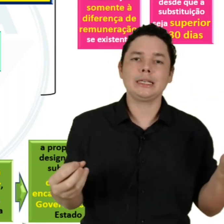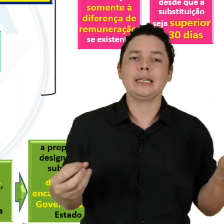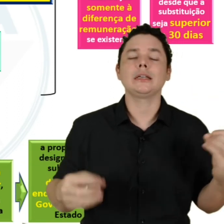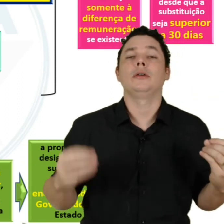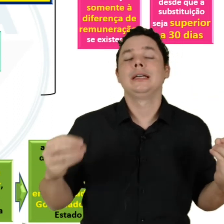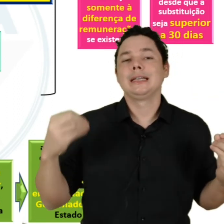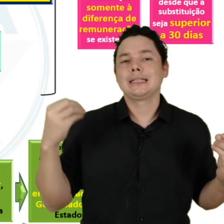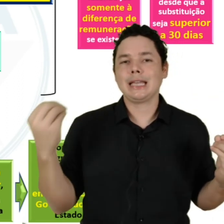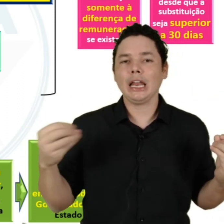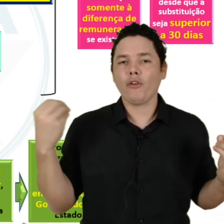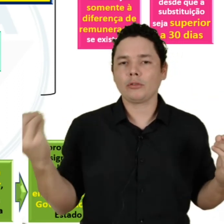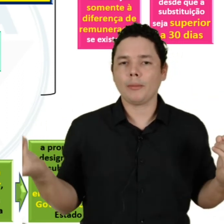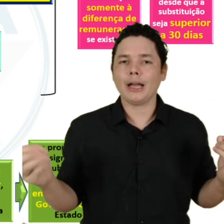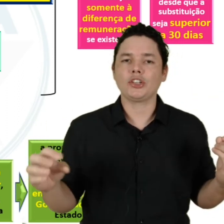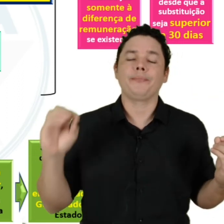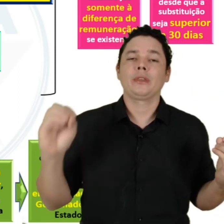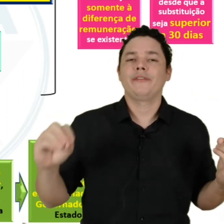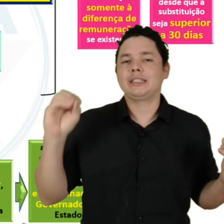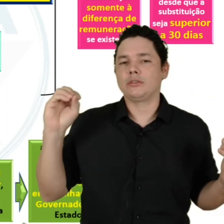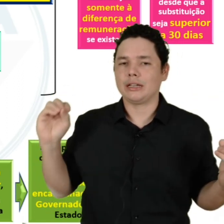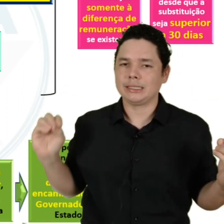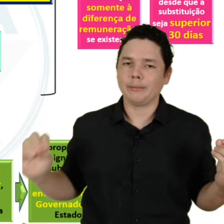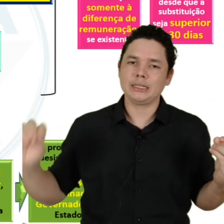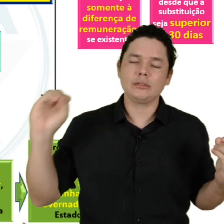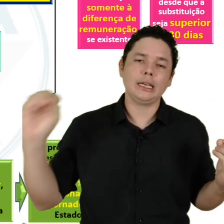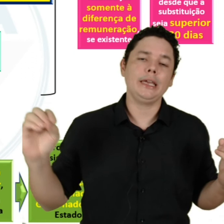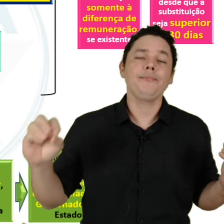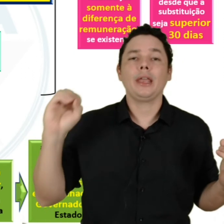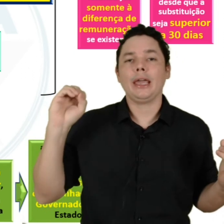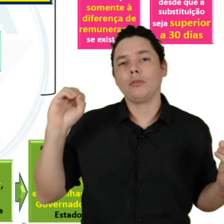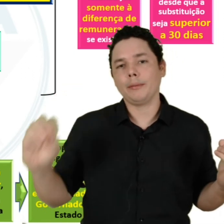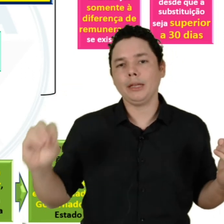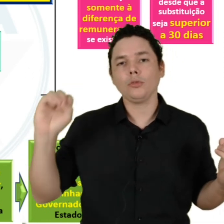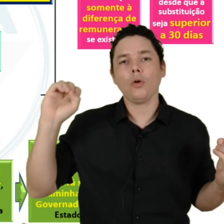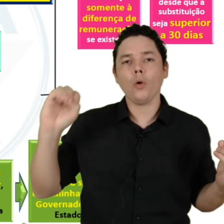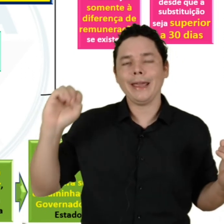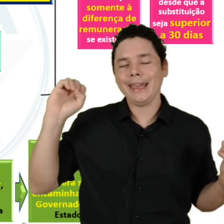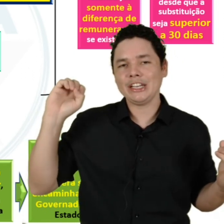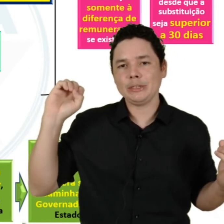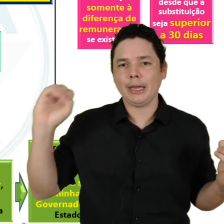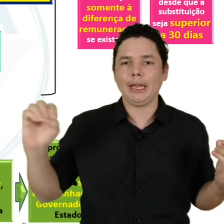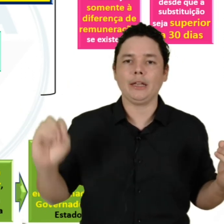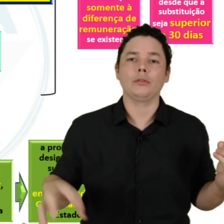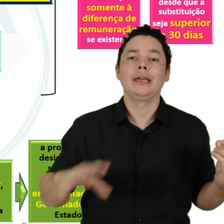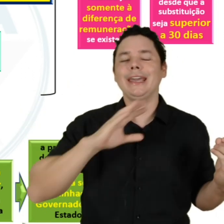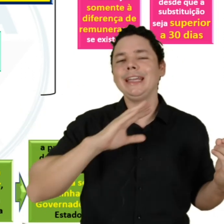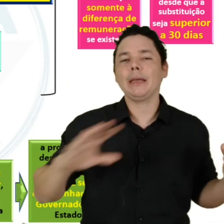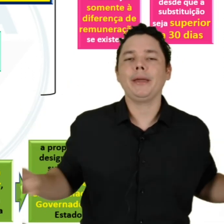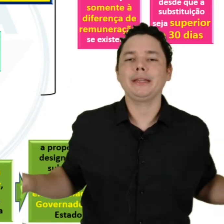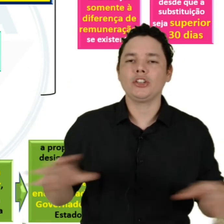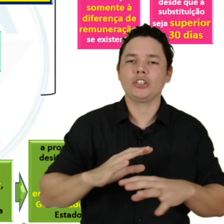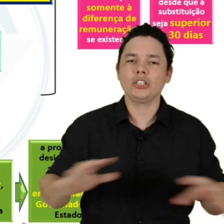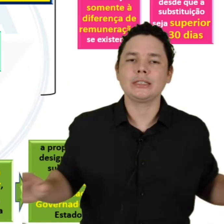por designação. Se ela for automática, vai ser nos casos estabelecidos em lei, em regulamento ou em regimento.